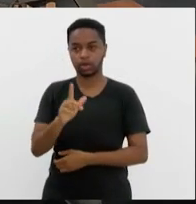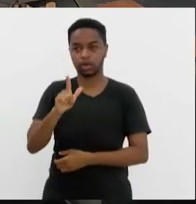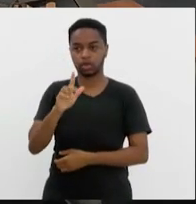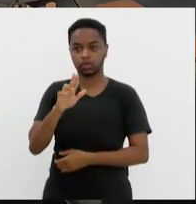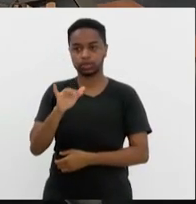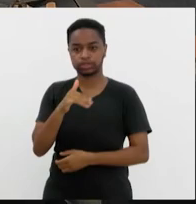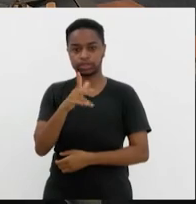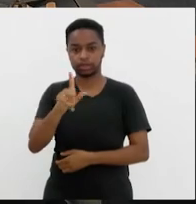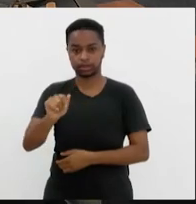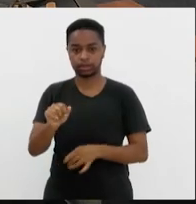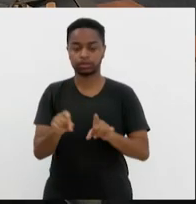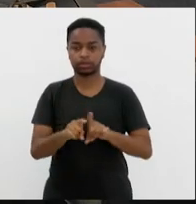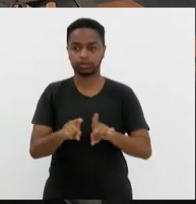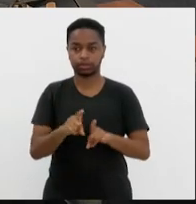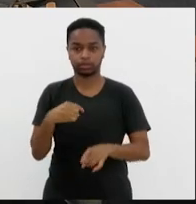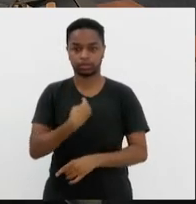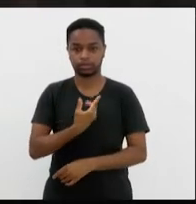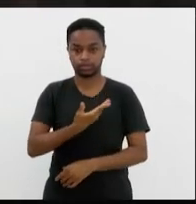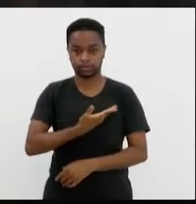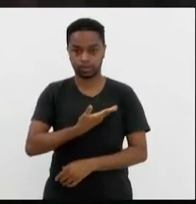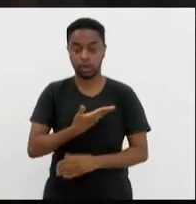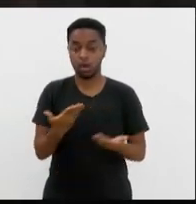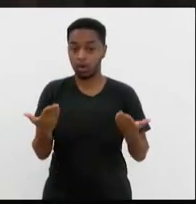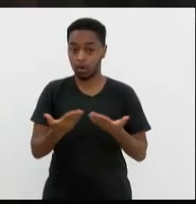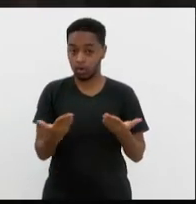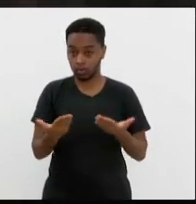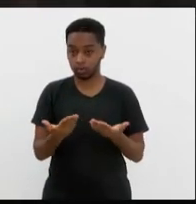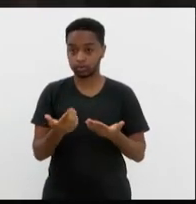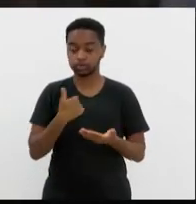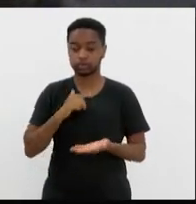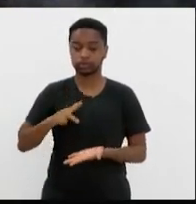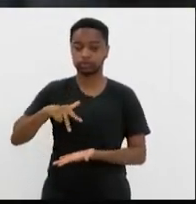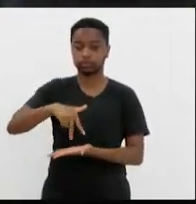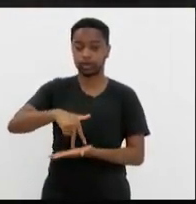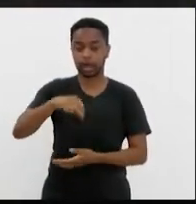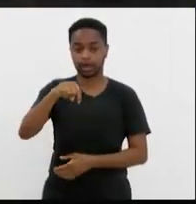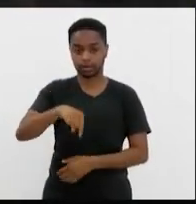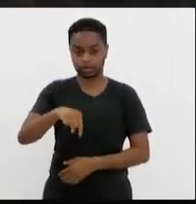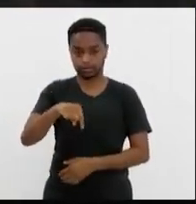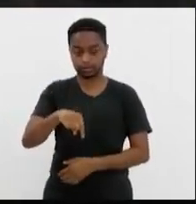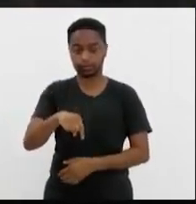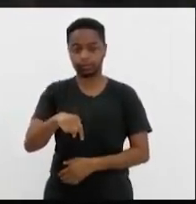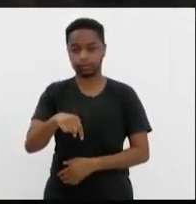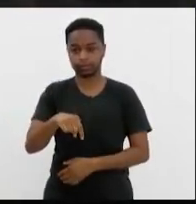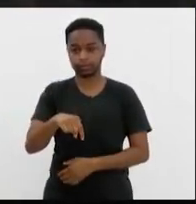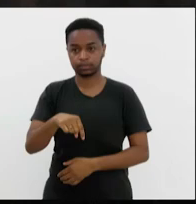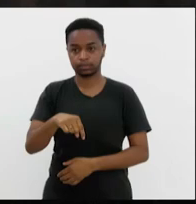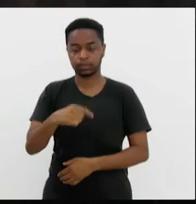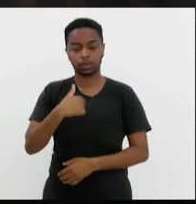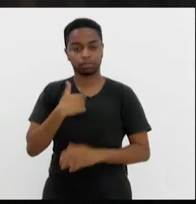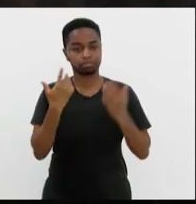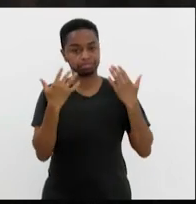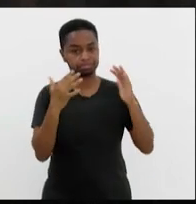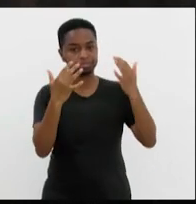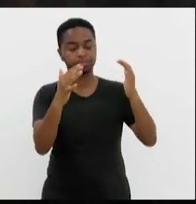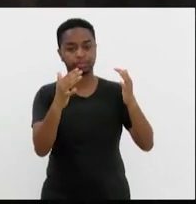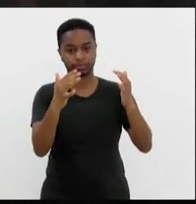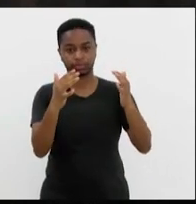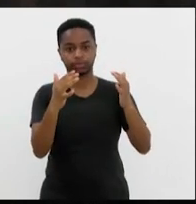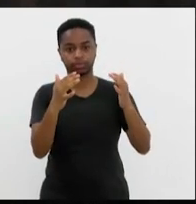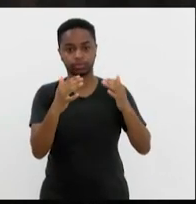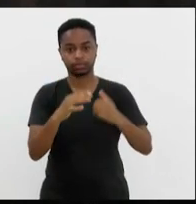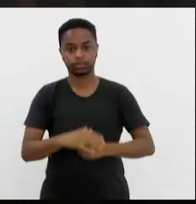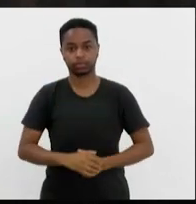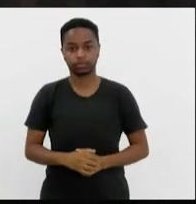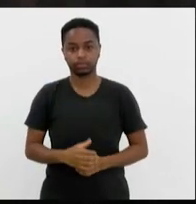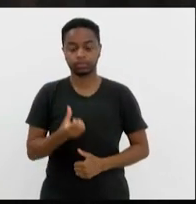amiga. Eu hoje, presidente, subo essa tribuna aqui para tecer um elogio